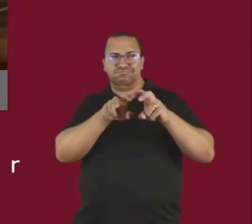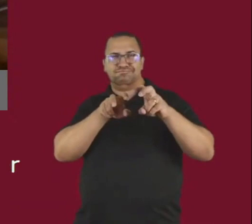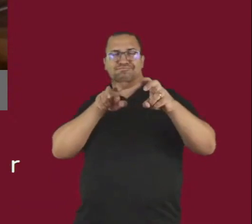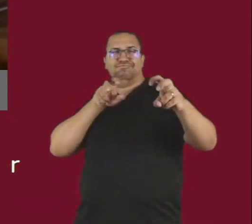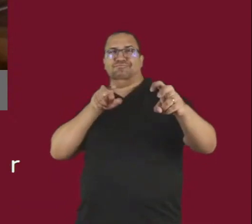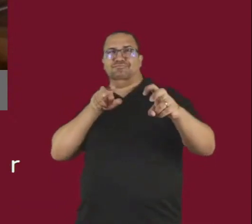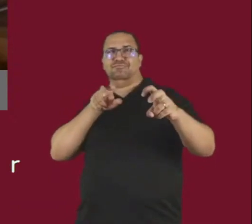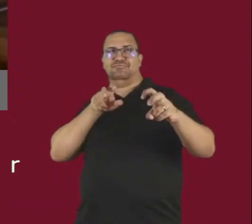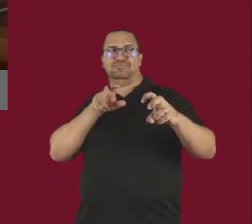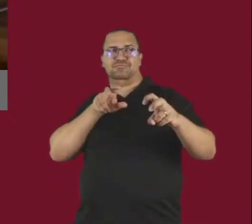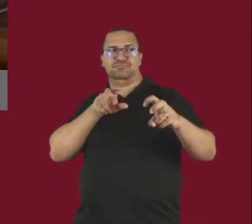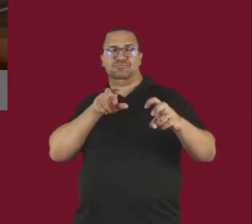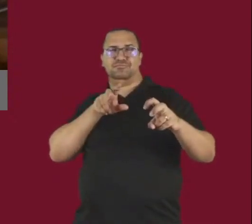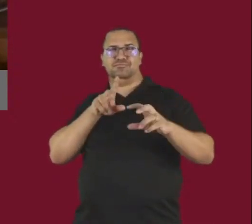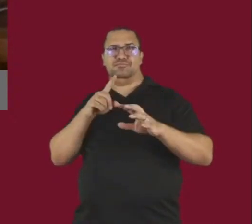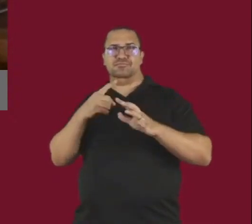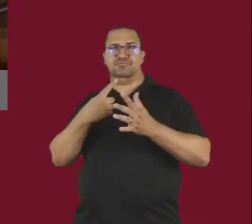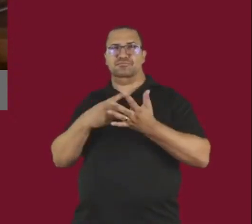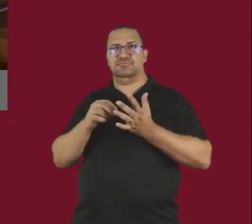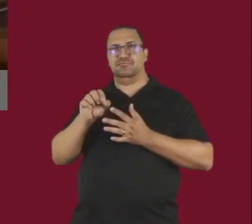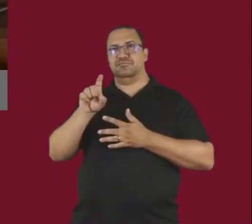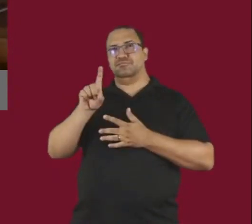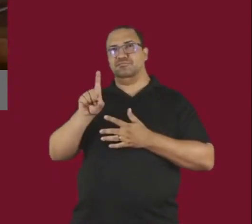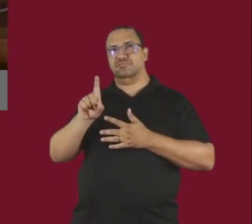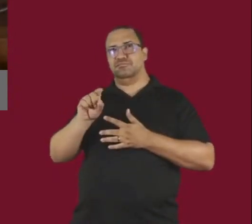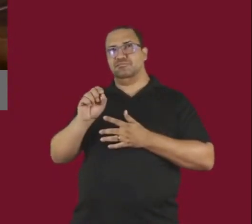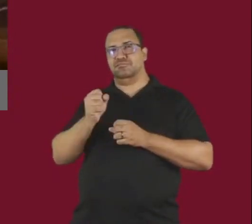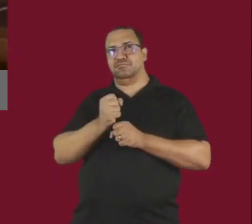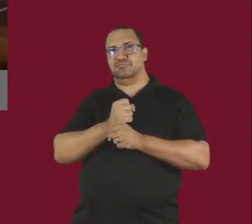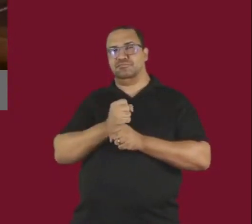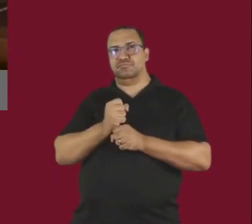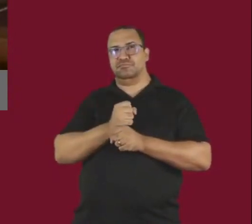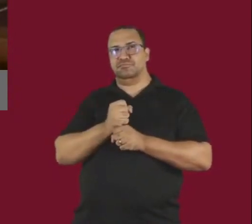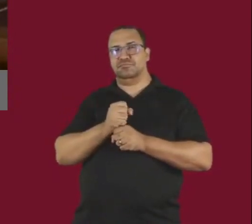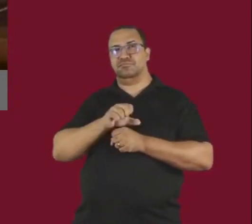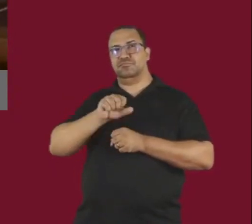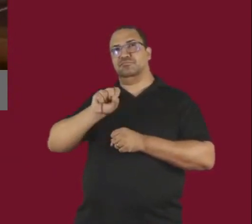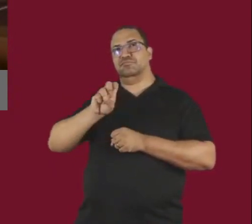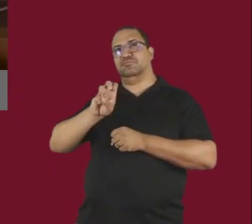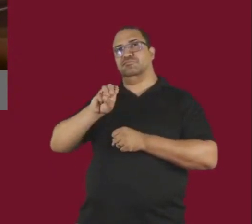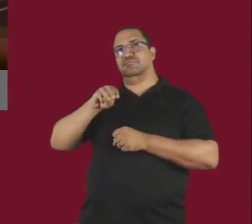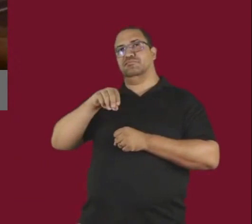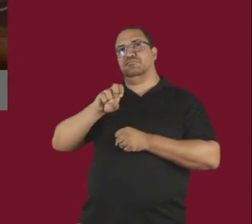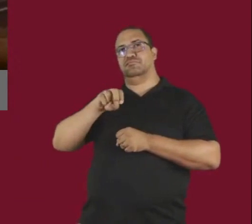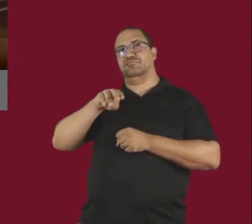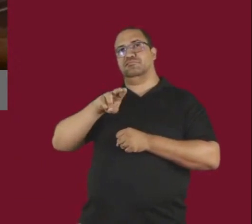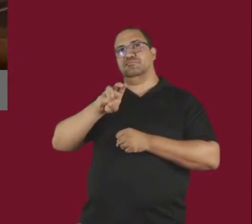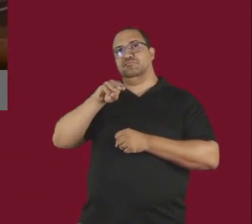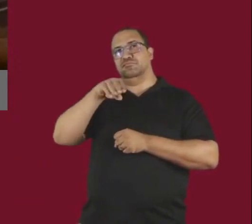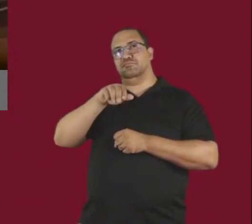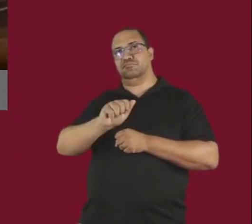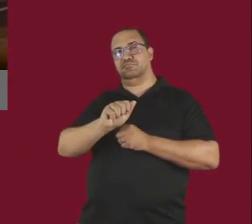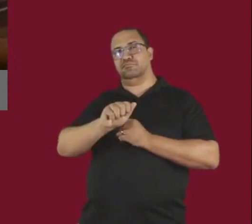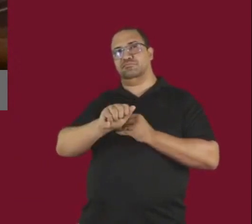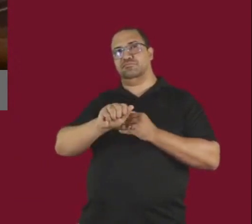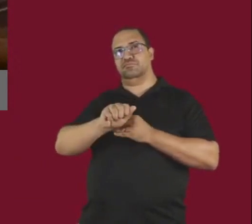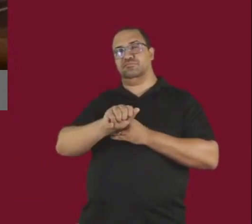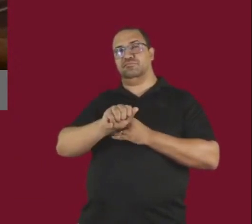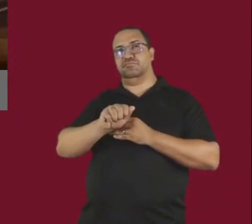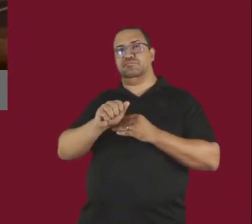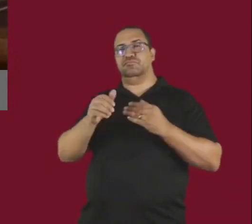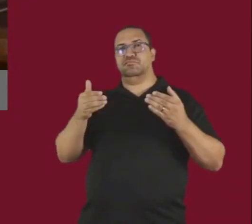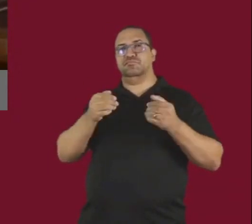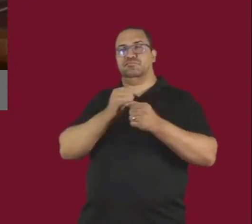compromisso é, em 10 anos, estar fora de Suma Uma, para que essa geração que está em processo de coformação da